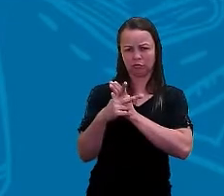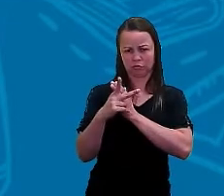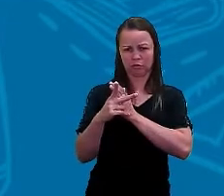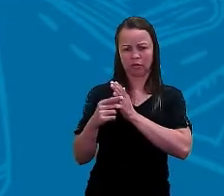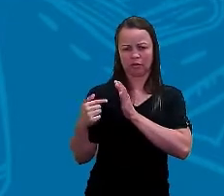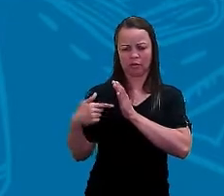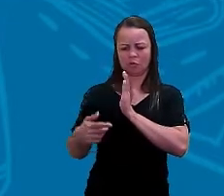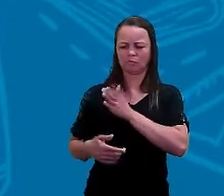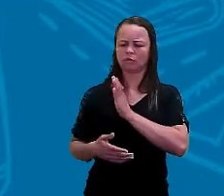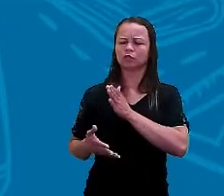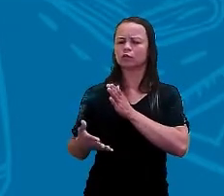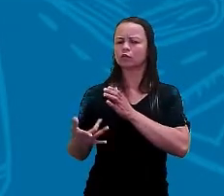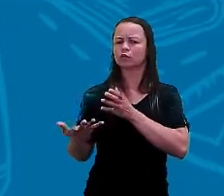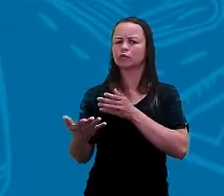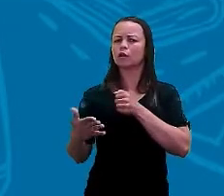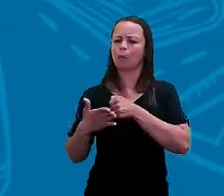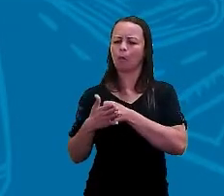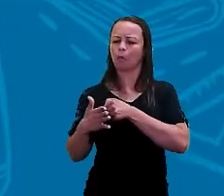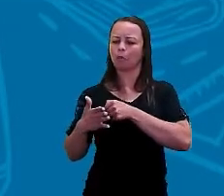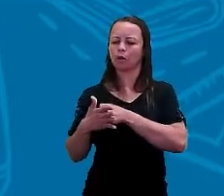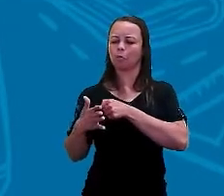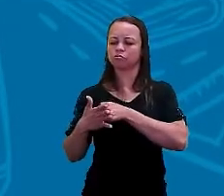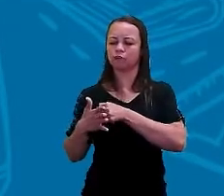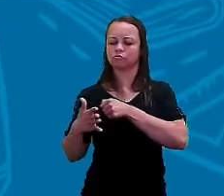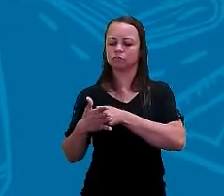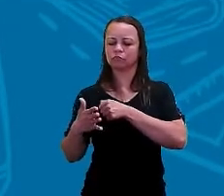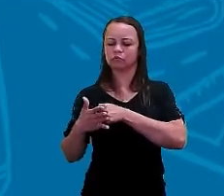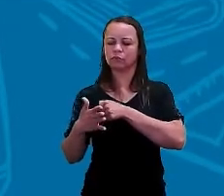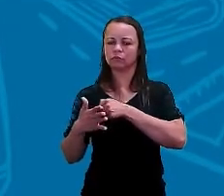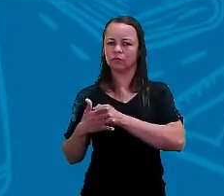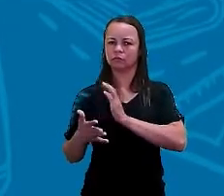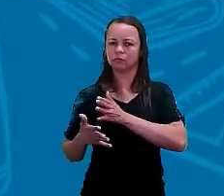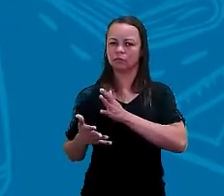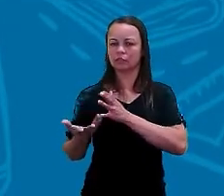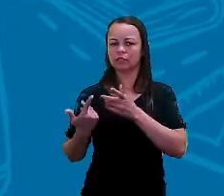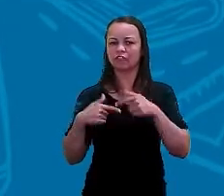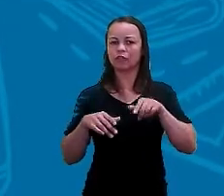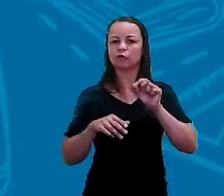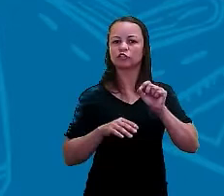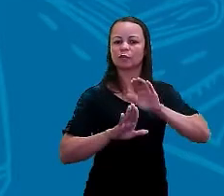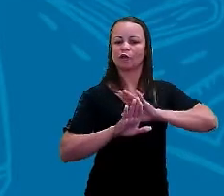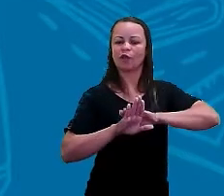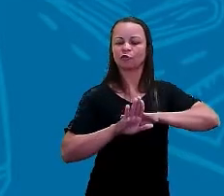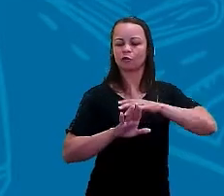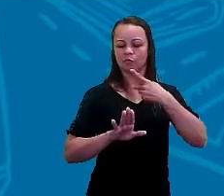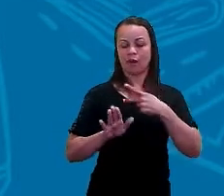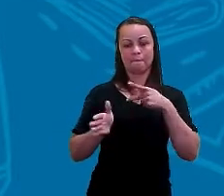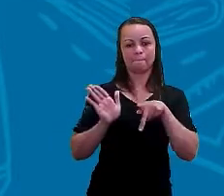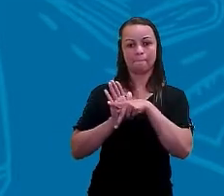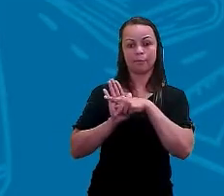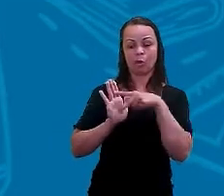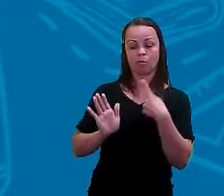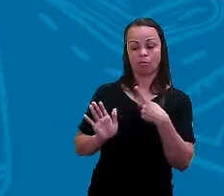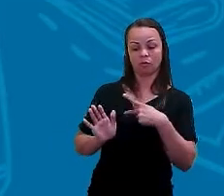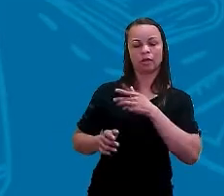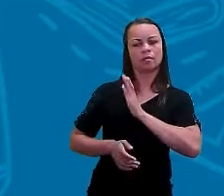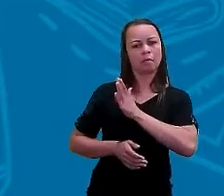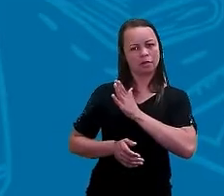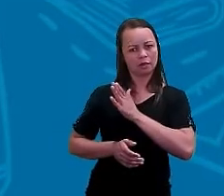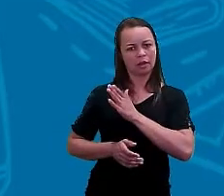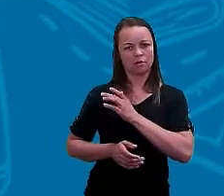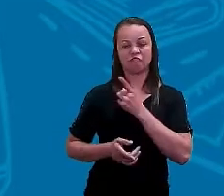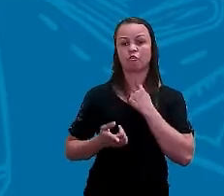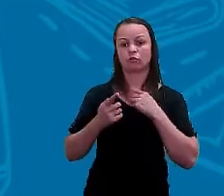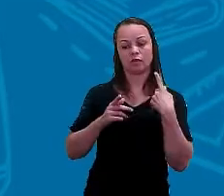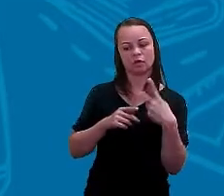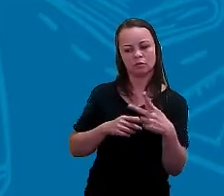vontade. Você querendo ou não, ele está batendo. Tem a ver com o sistema o quê? Autônomo. E aí você vai entender que está relacionado com essa